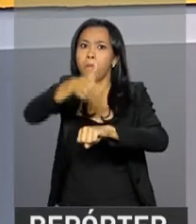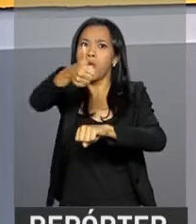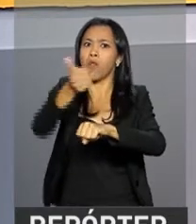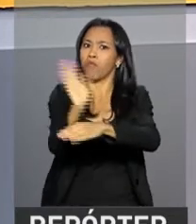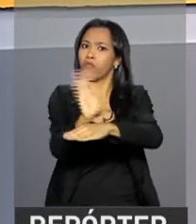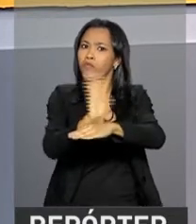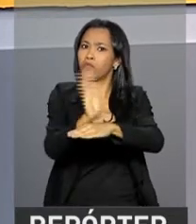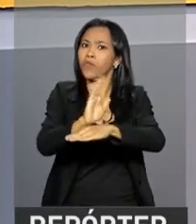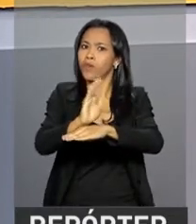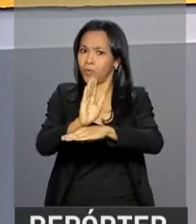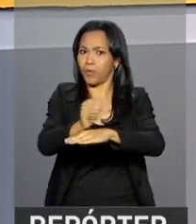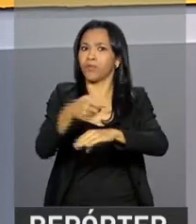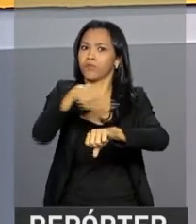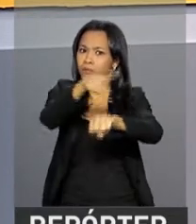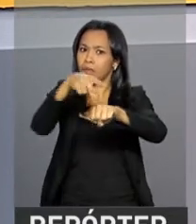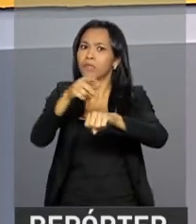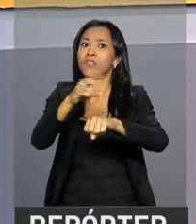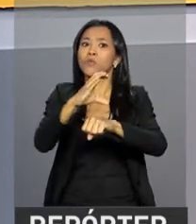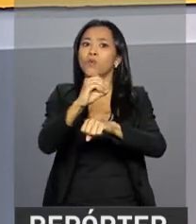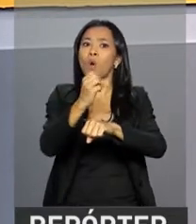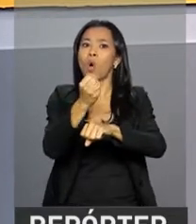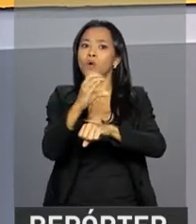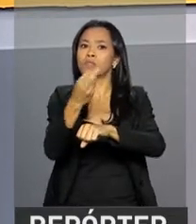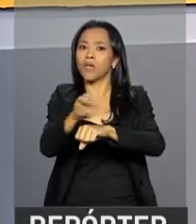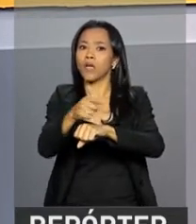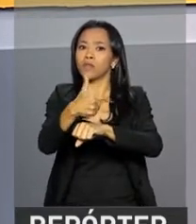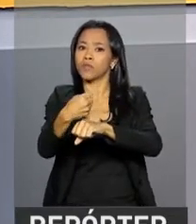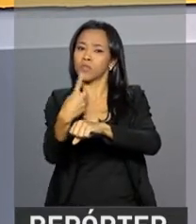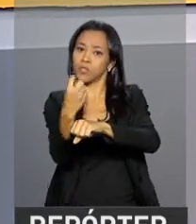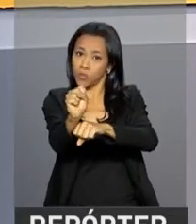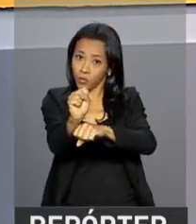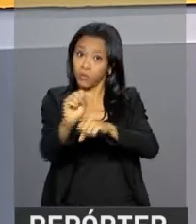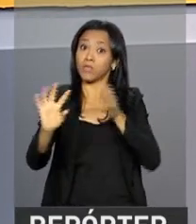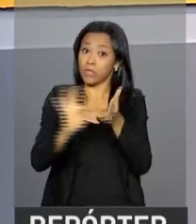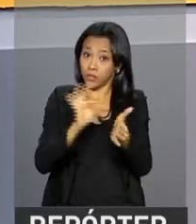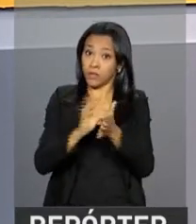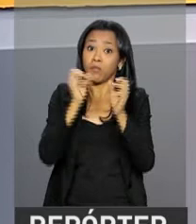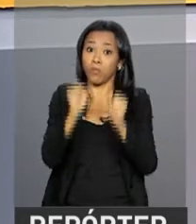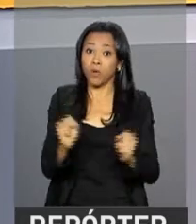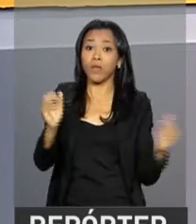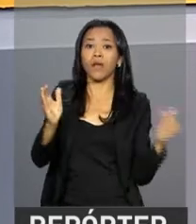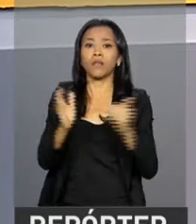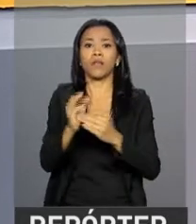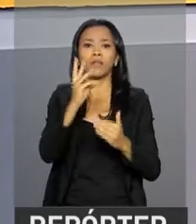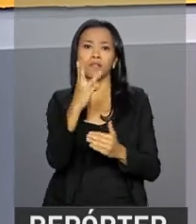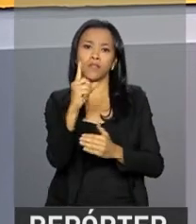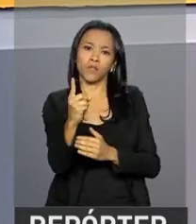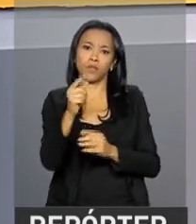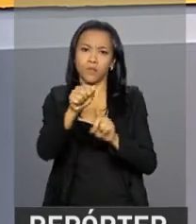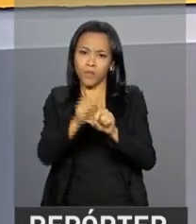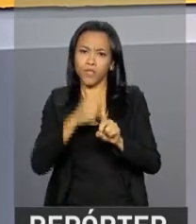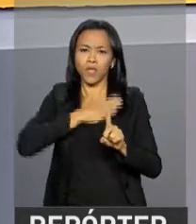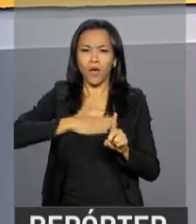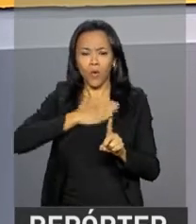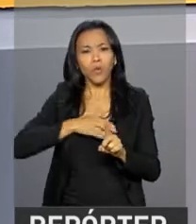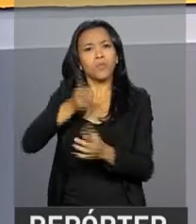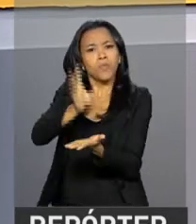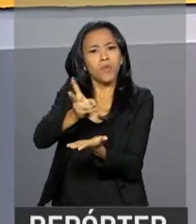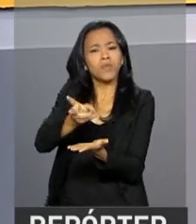filme em língua estrangeira no Oscar 2018. A inscrição pode ser feita até 31 de agosto e uma